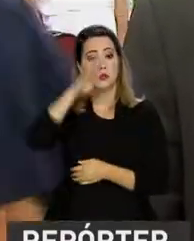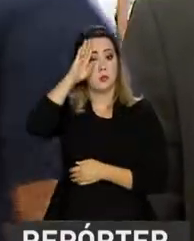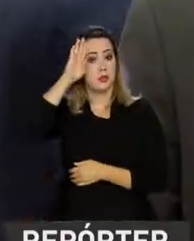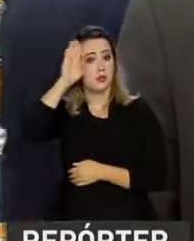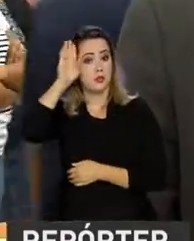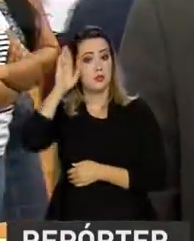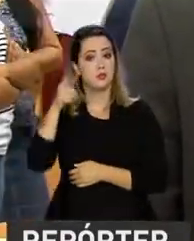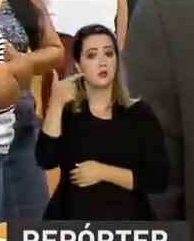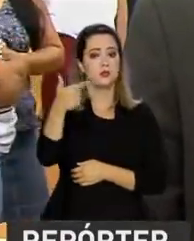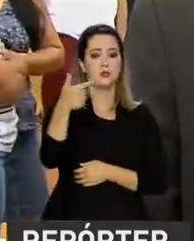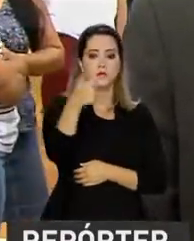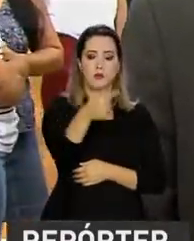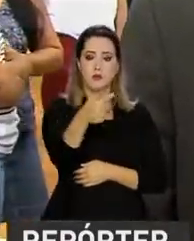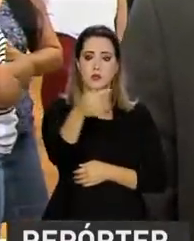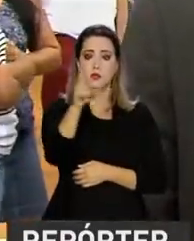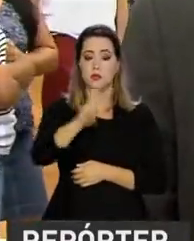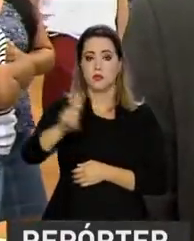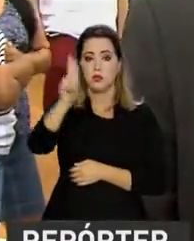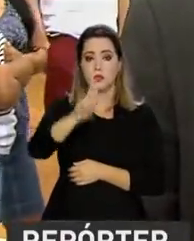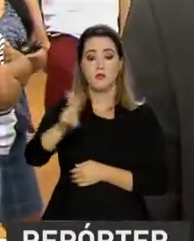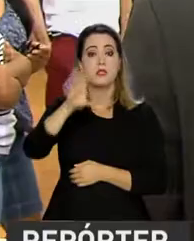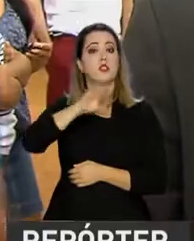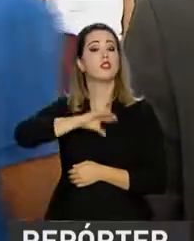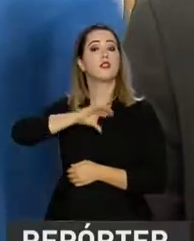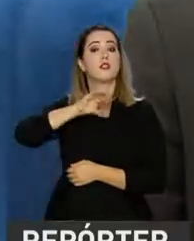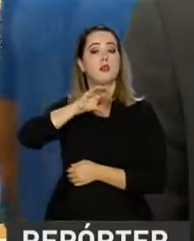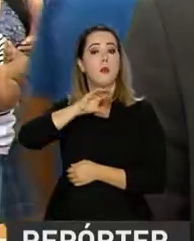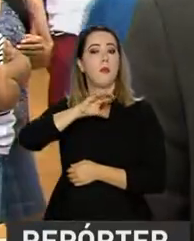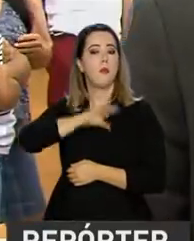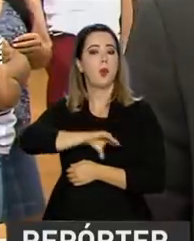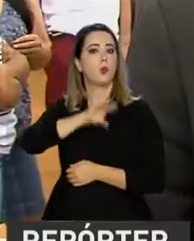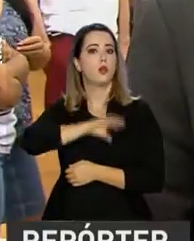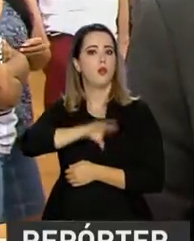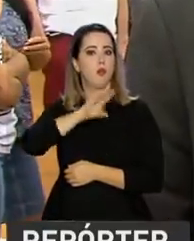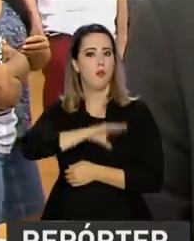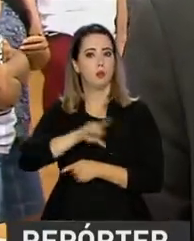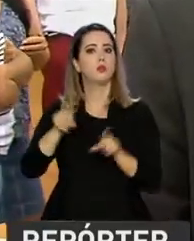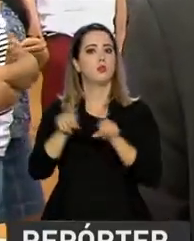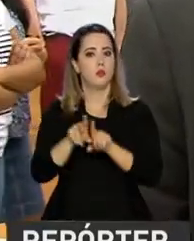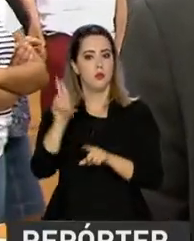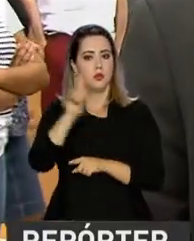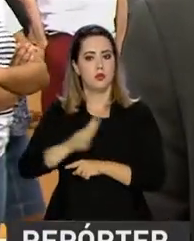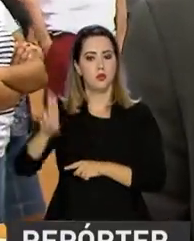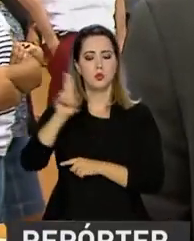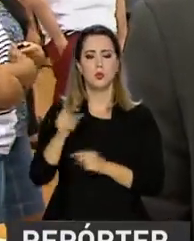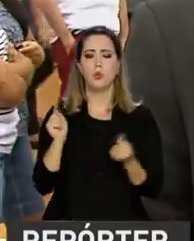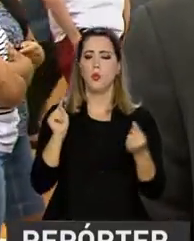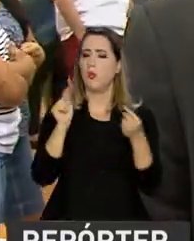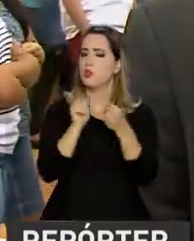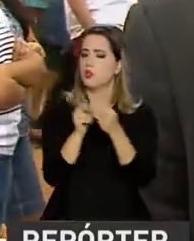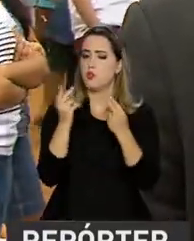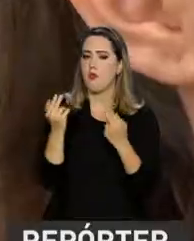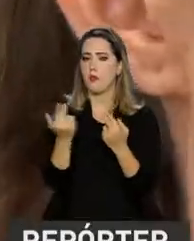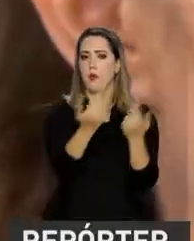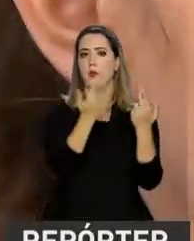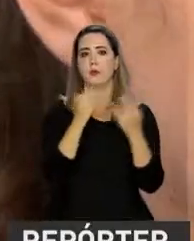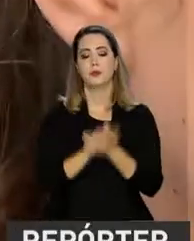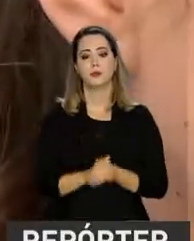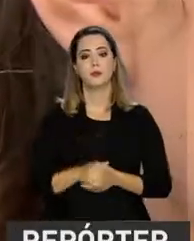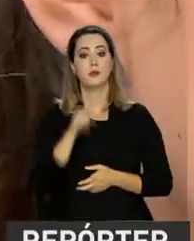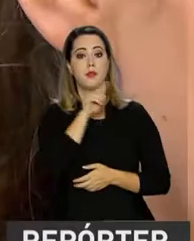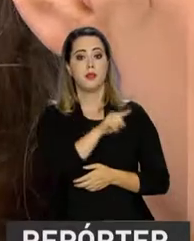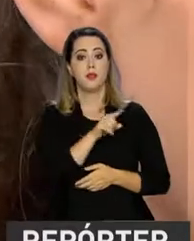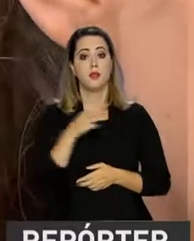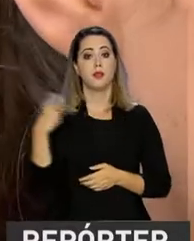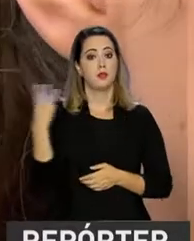27 universidades em portugal que também utiliza o exame com este mesmo objetivo natália